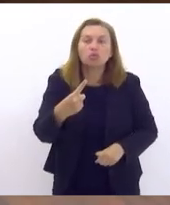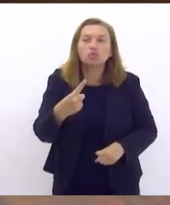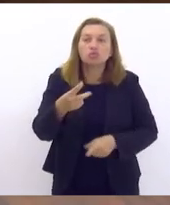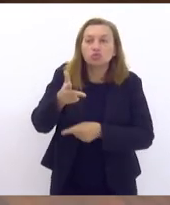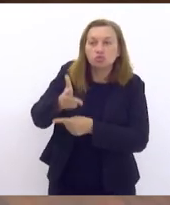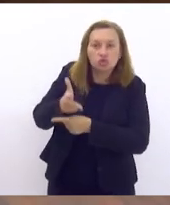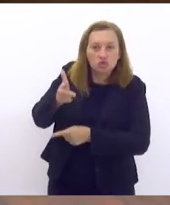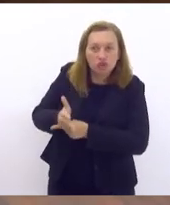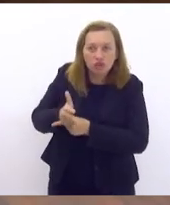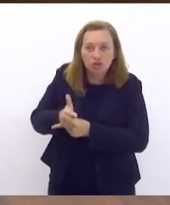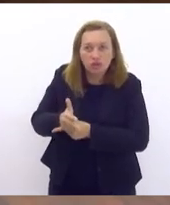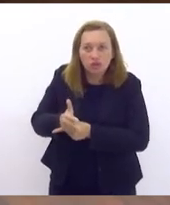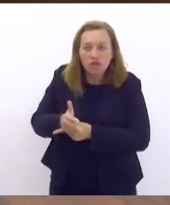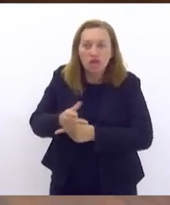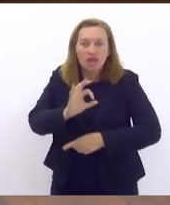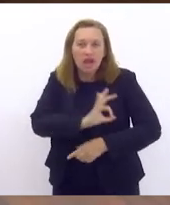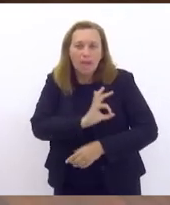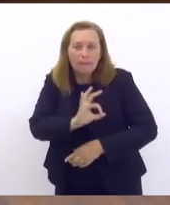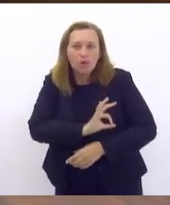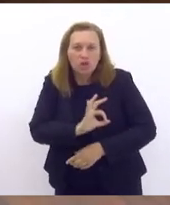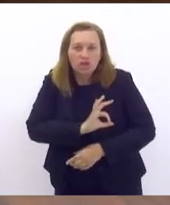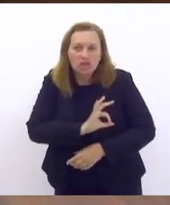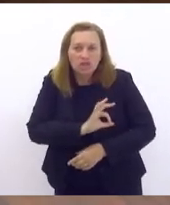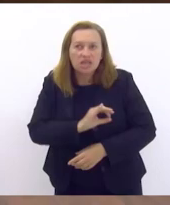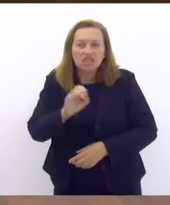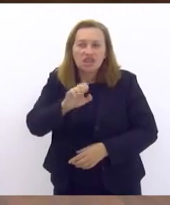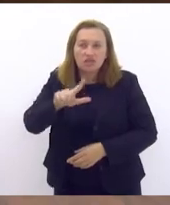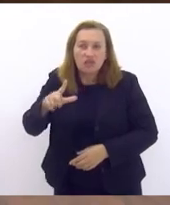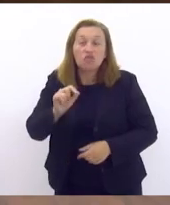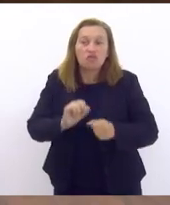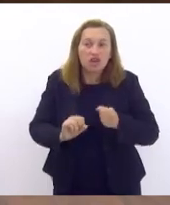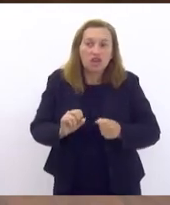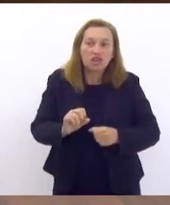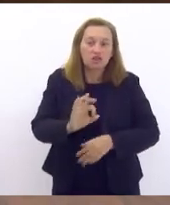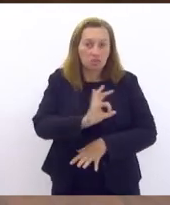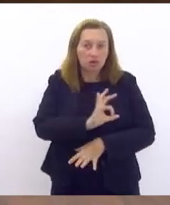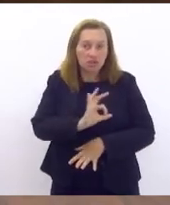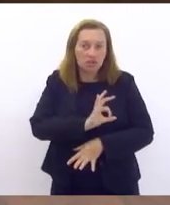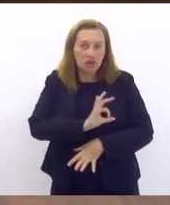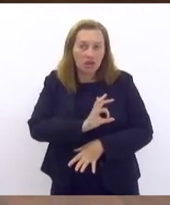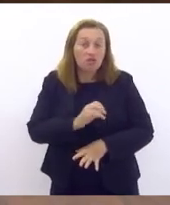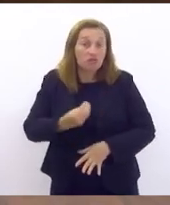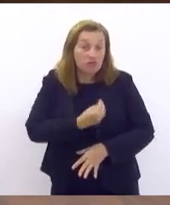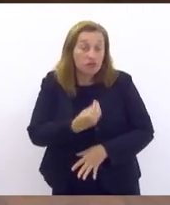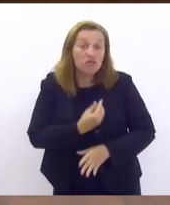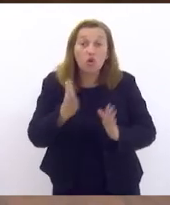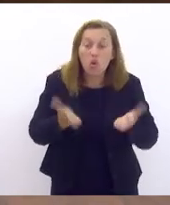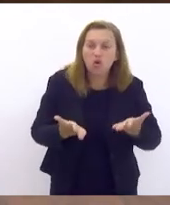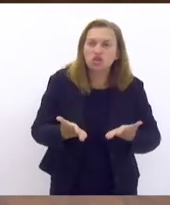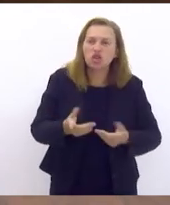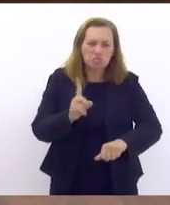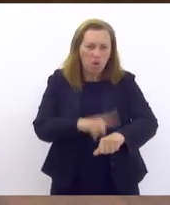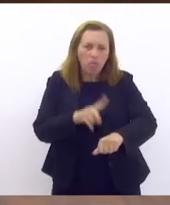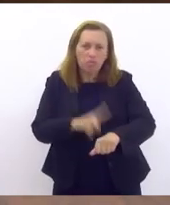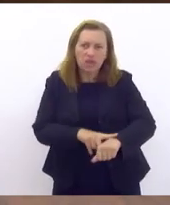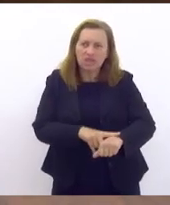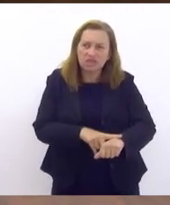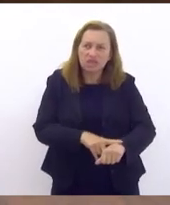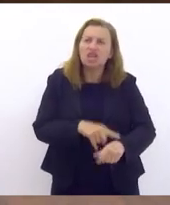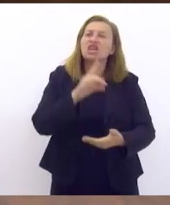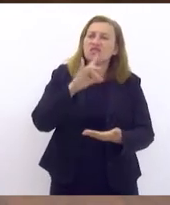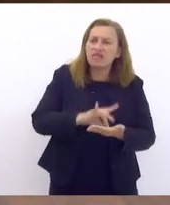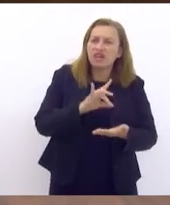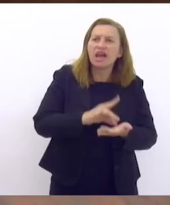vídeos em que a Polícia Civil fez o que os nossos policiais enfrentam hoje. É a hora de darmos realmente